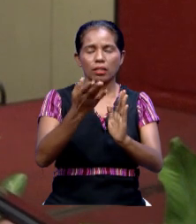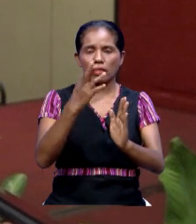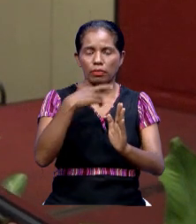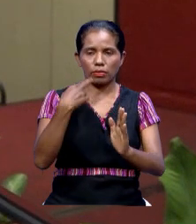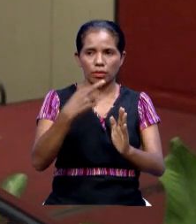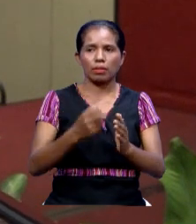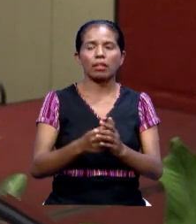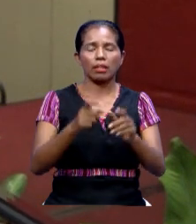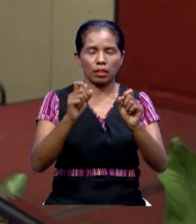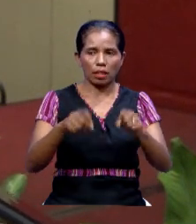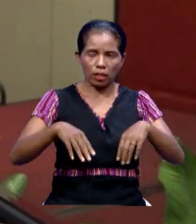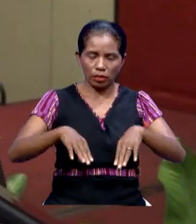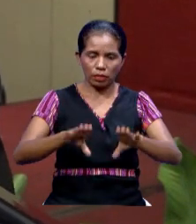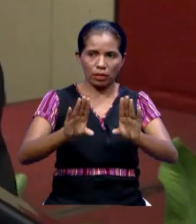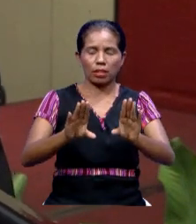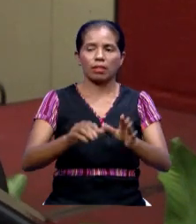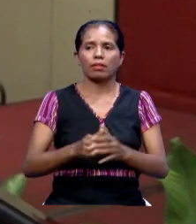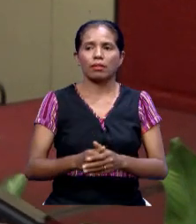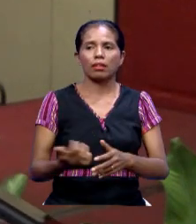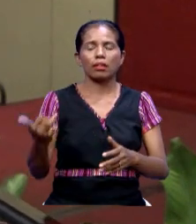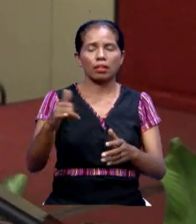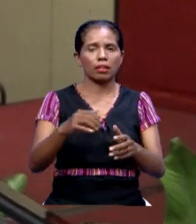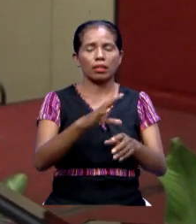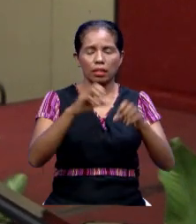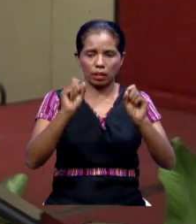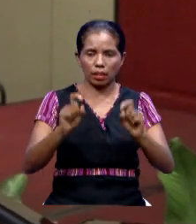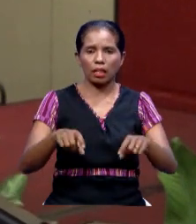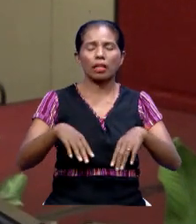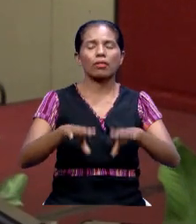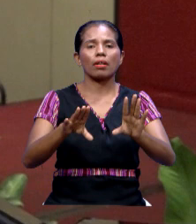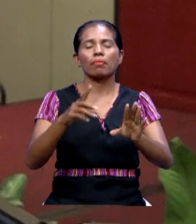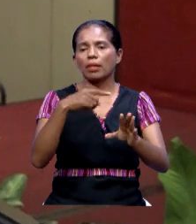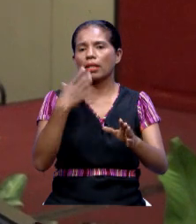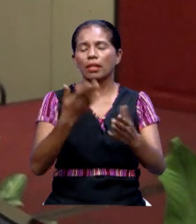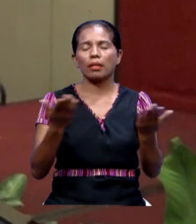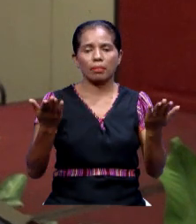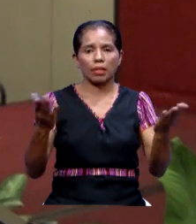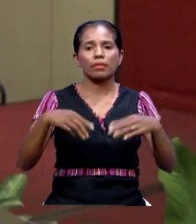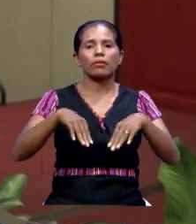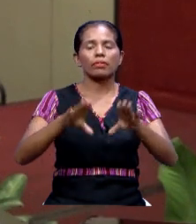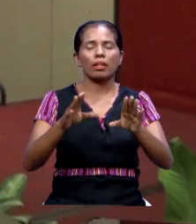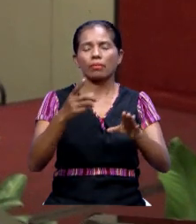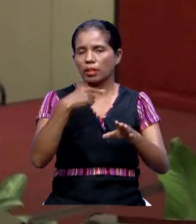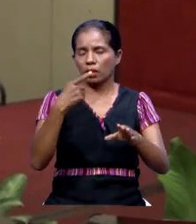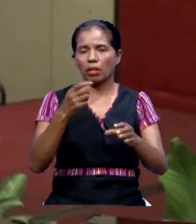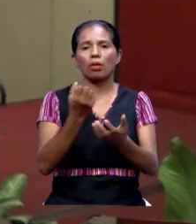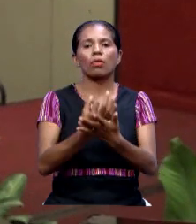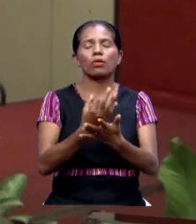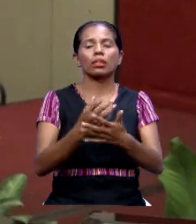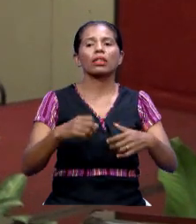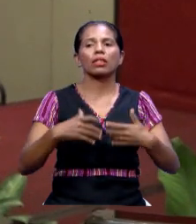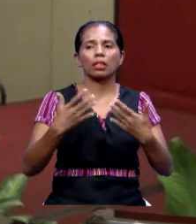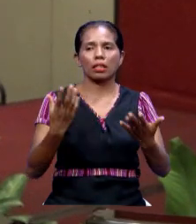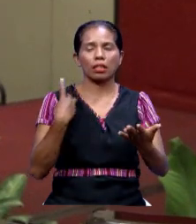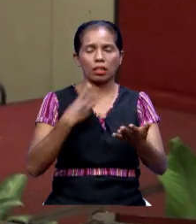sai hare, mas nia tem que ser fan, sai de hare dit mas sedau, nia tem que fan, nia fan bane be, né? Fan ba sei. Ya tfang hosan hira ida ni tin sura